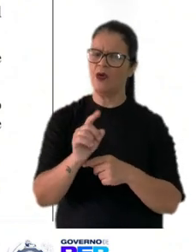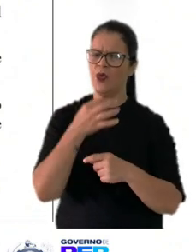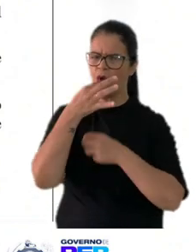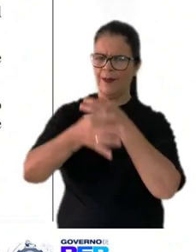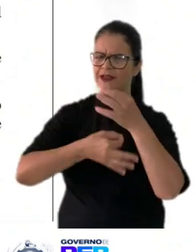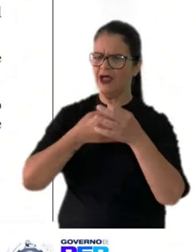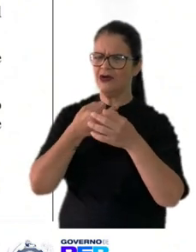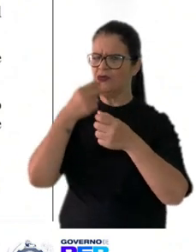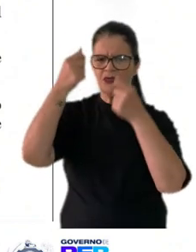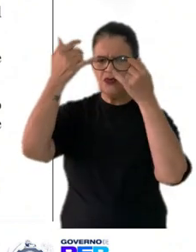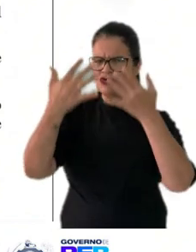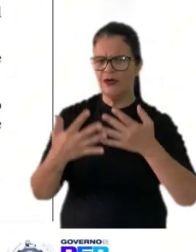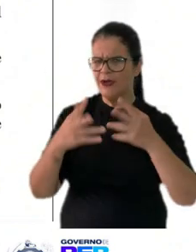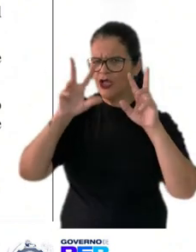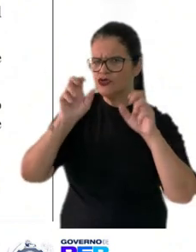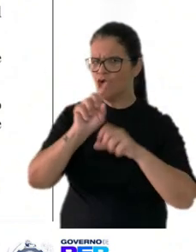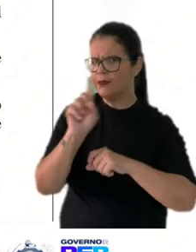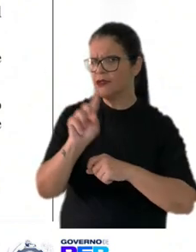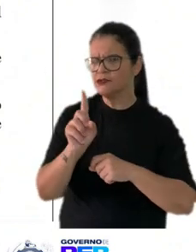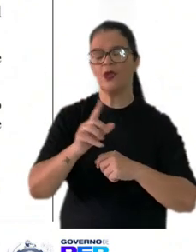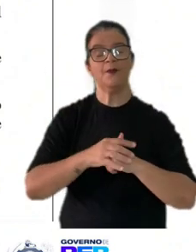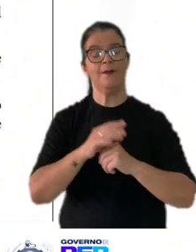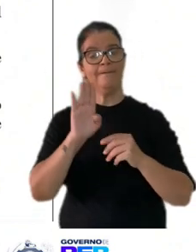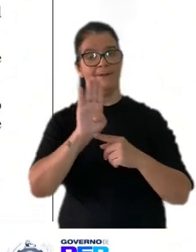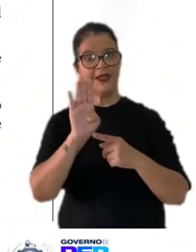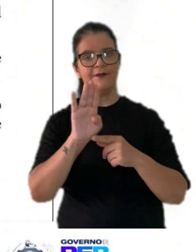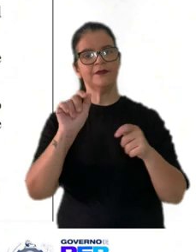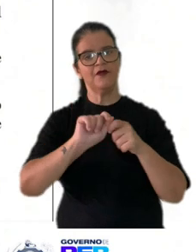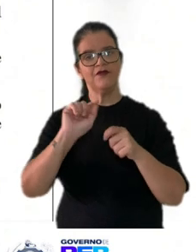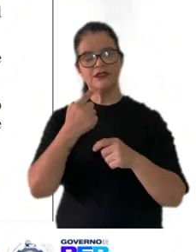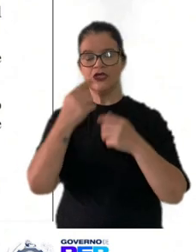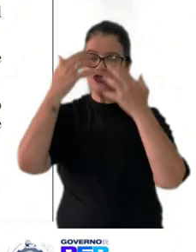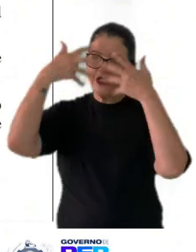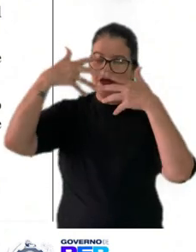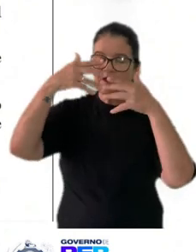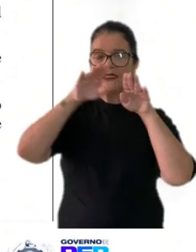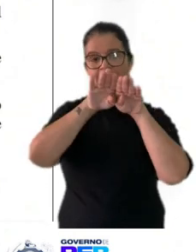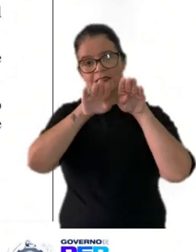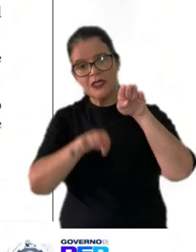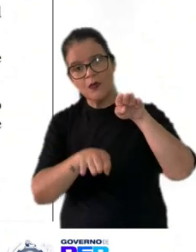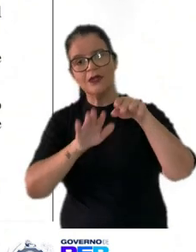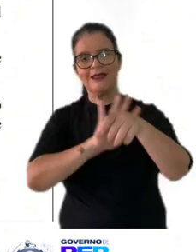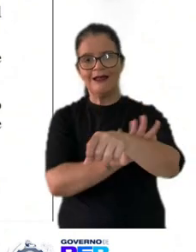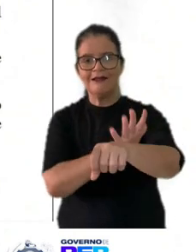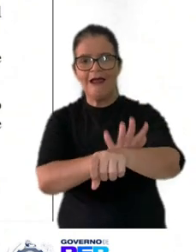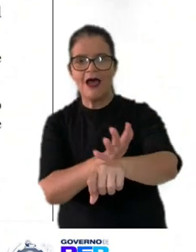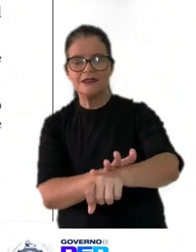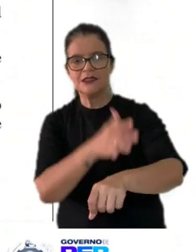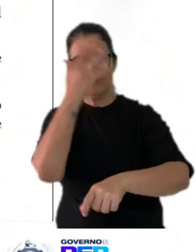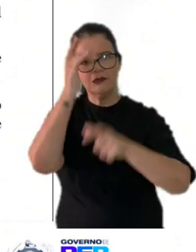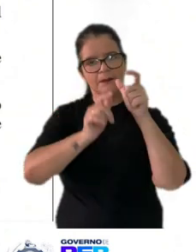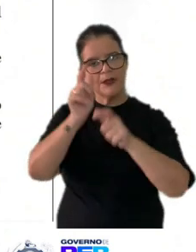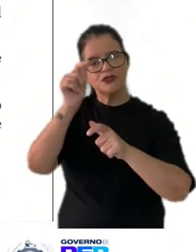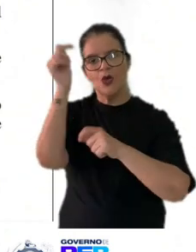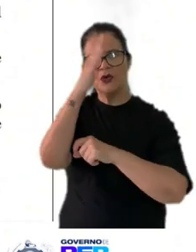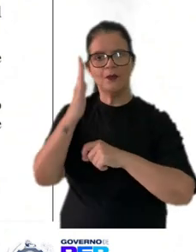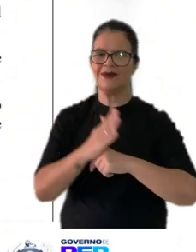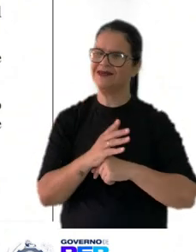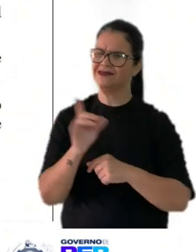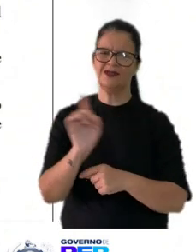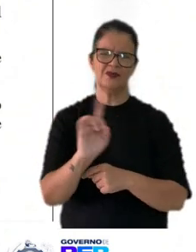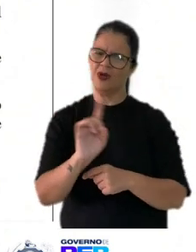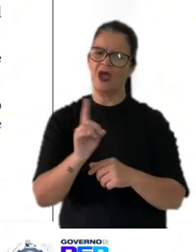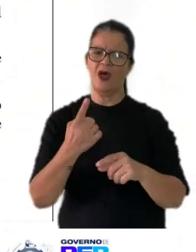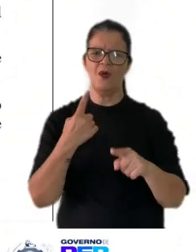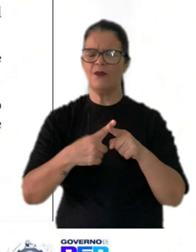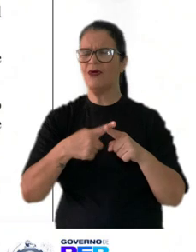letra B os fez refletir sobre a desigualdade racial vigente no Brasil não porque não é no